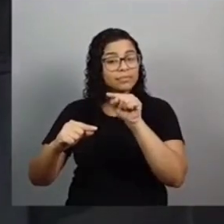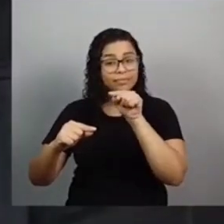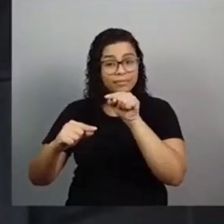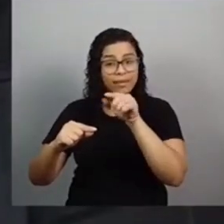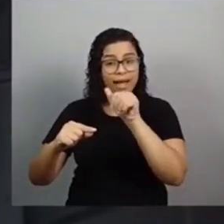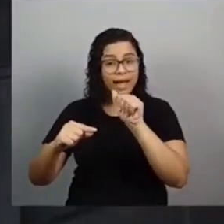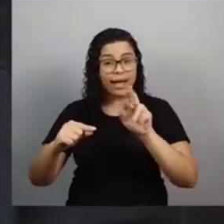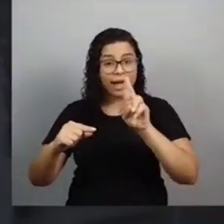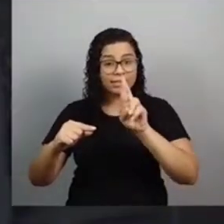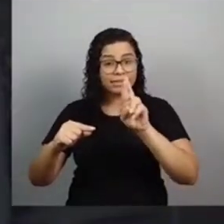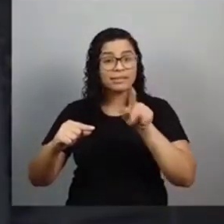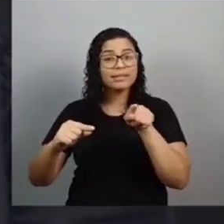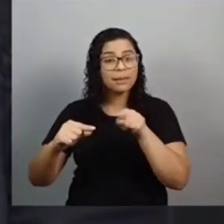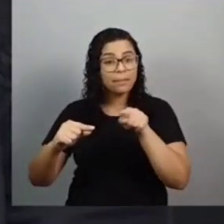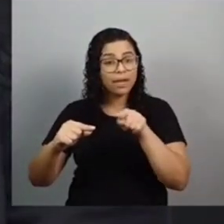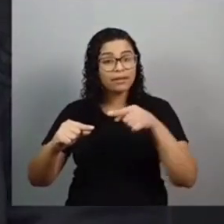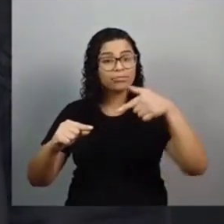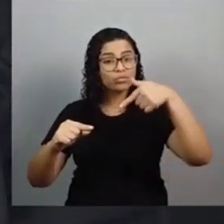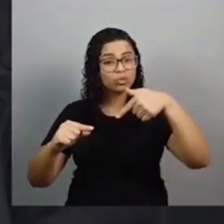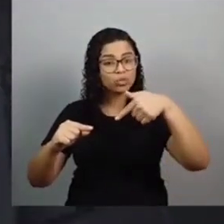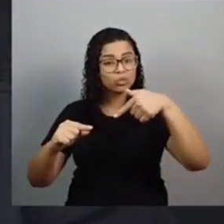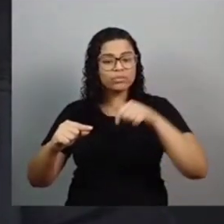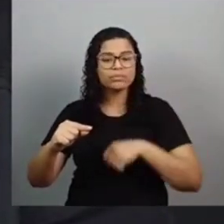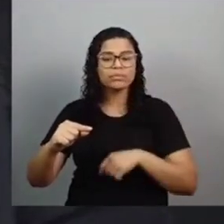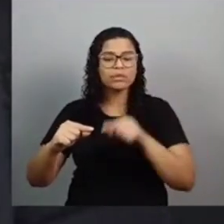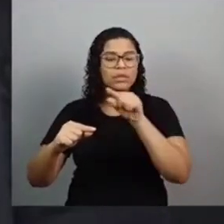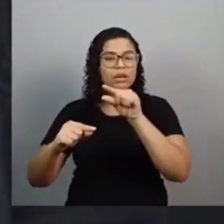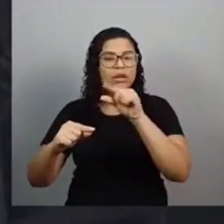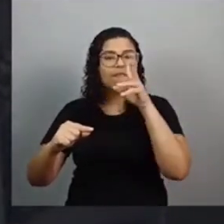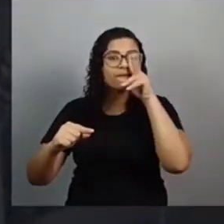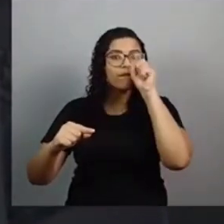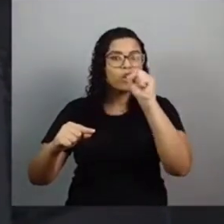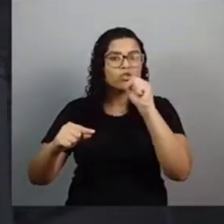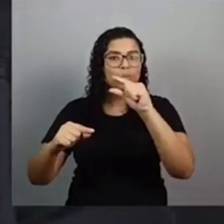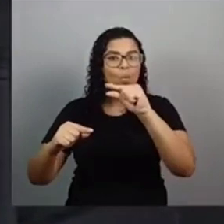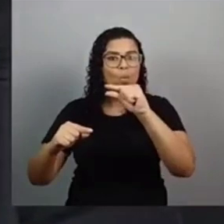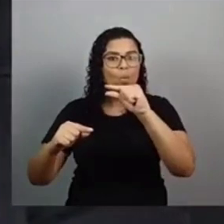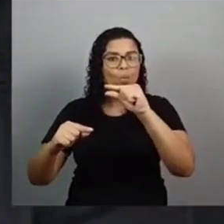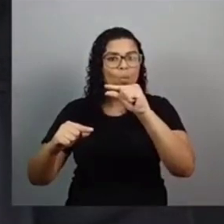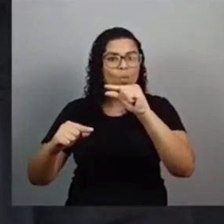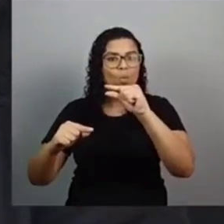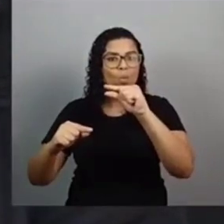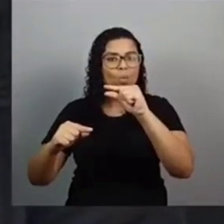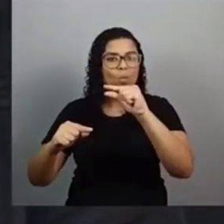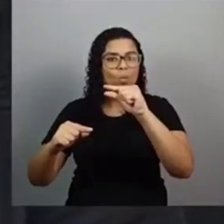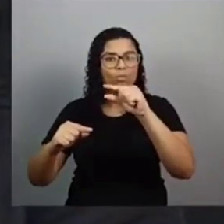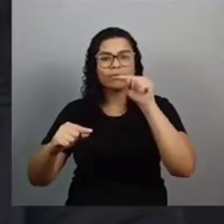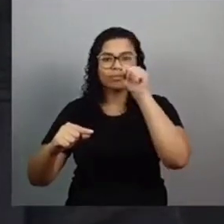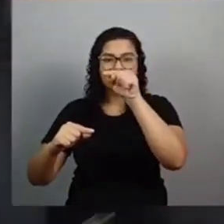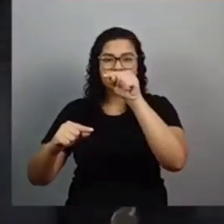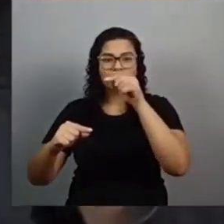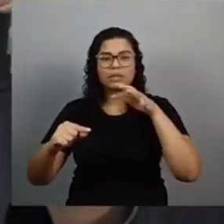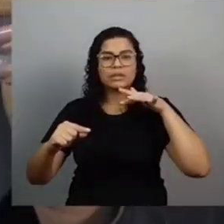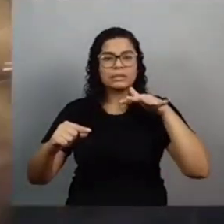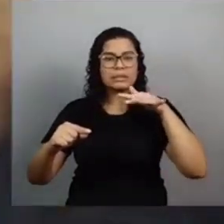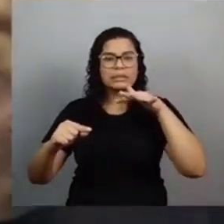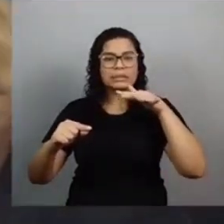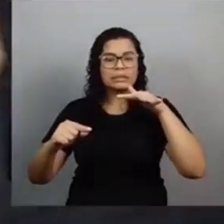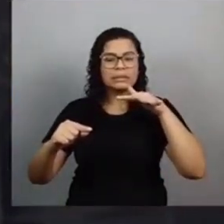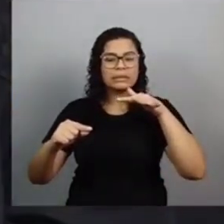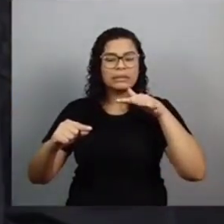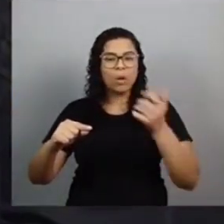gases de combustível e rola uma pressão, aí ele está pressionado aqui em cima. A vela, então, ela libera uma centelha elétrica,